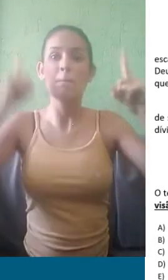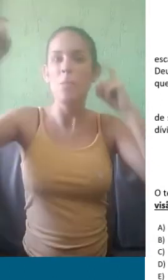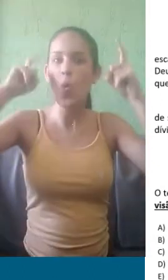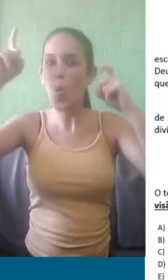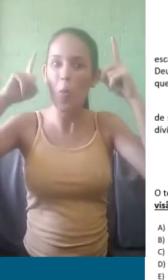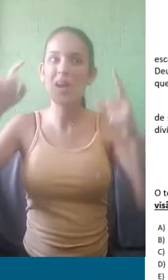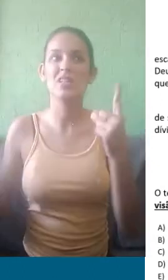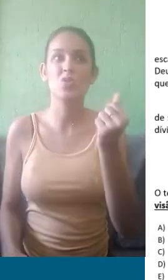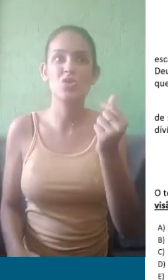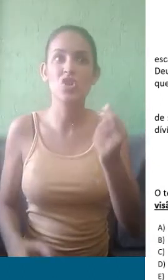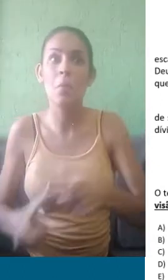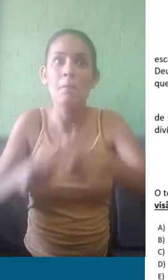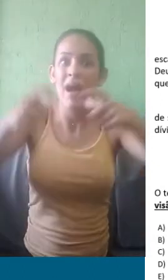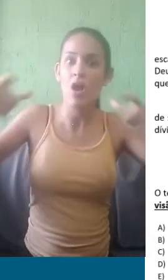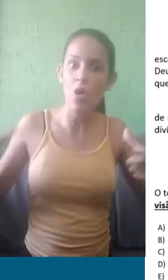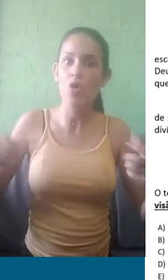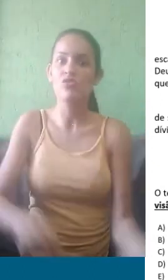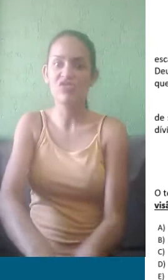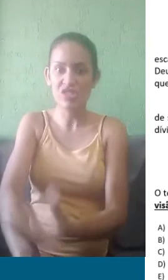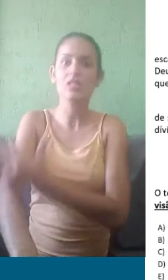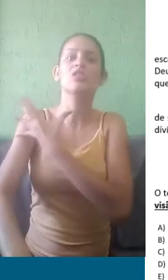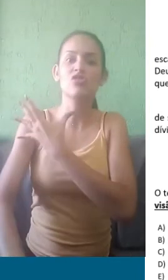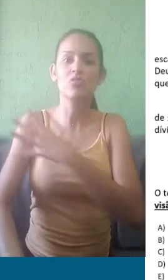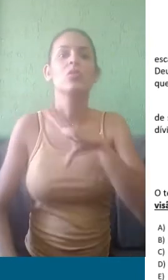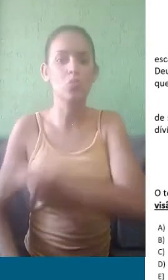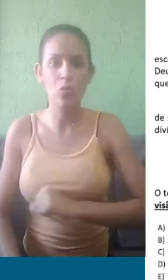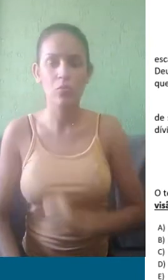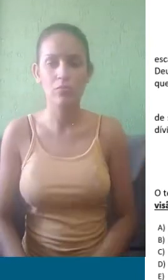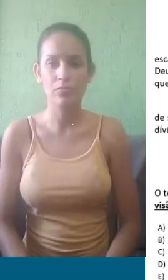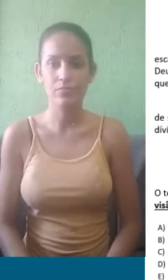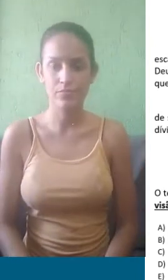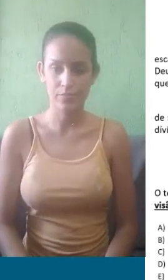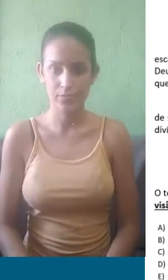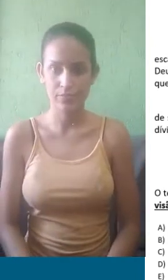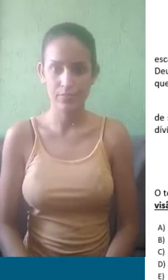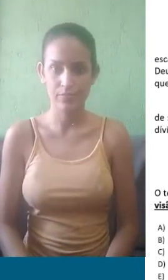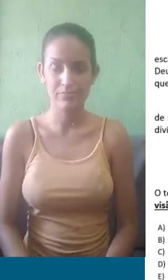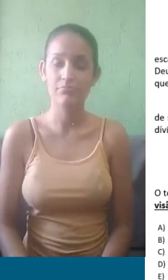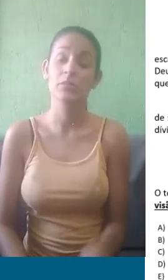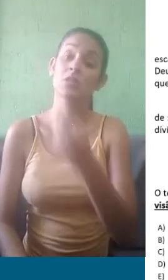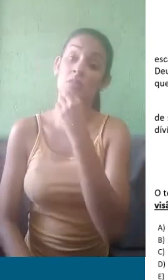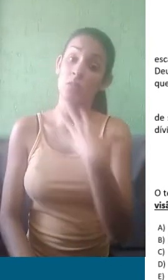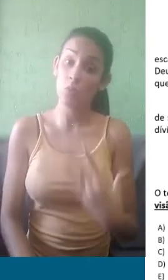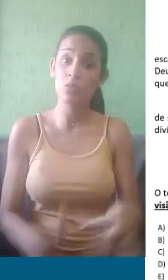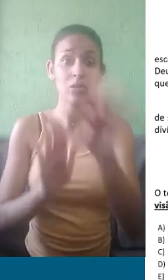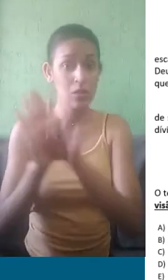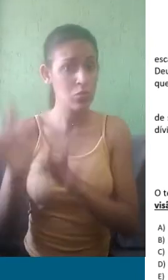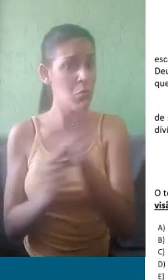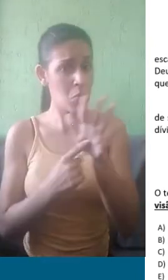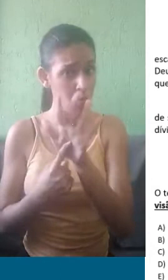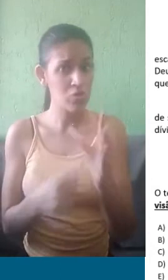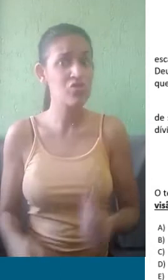fragmento do romance A Dívida, de Aloysio de Azevedo, é possível observar uma representação social recorrente à sociedade